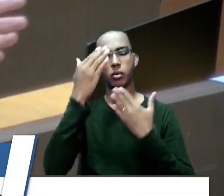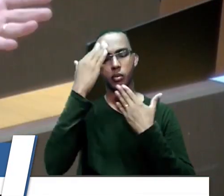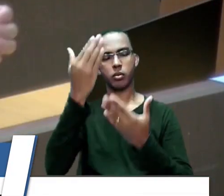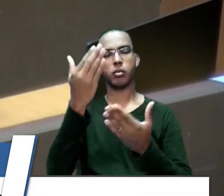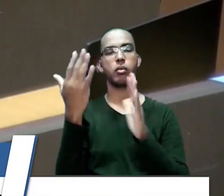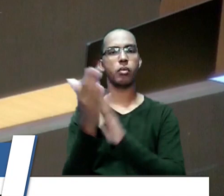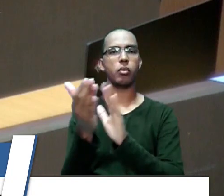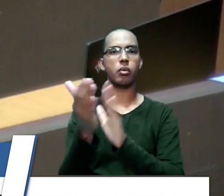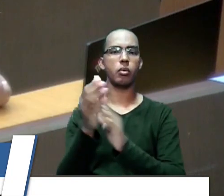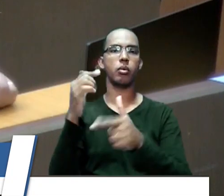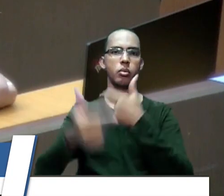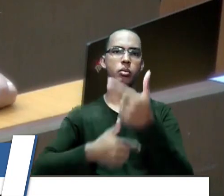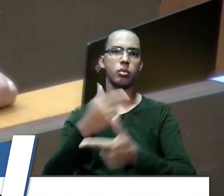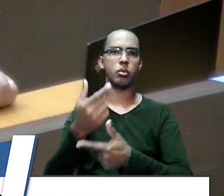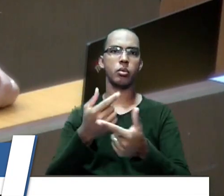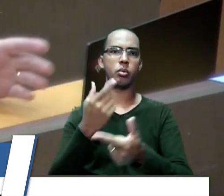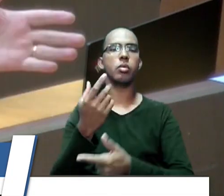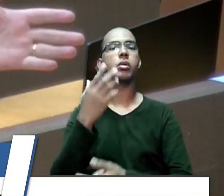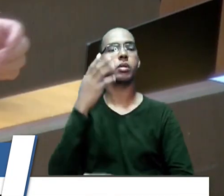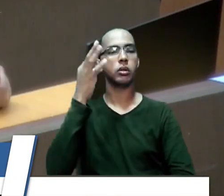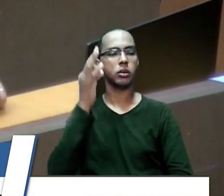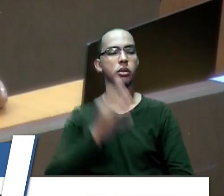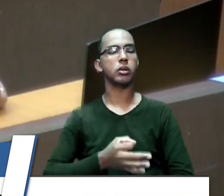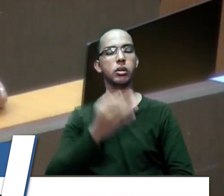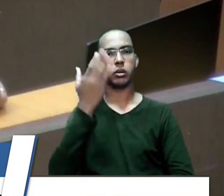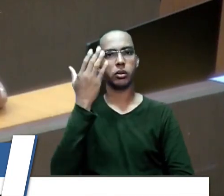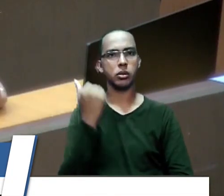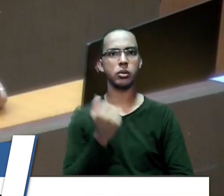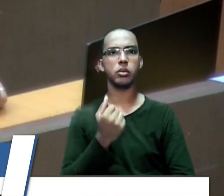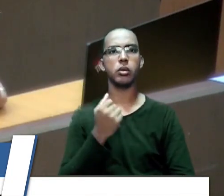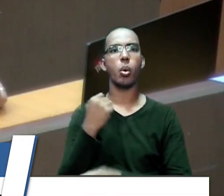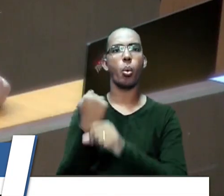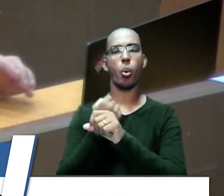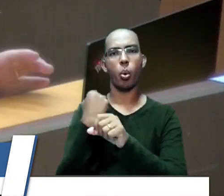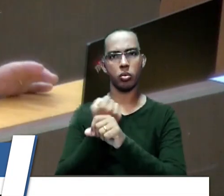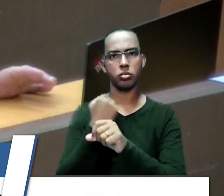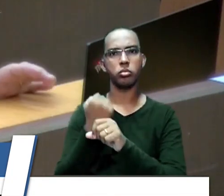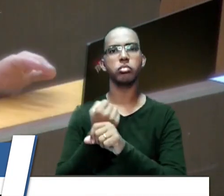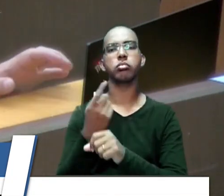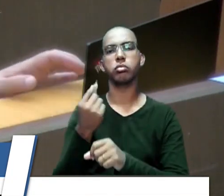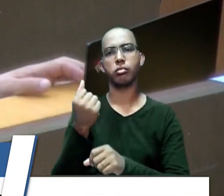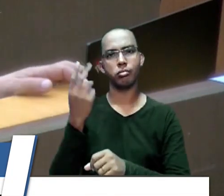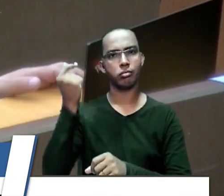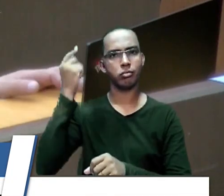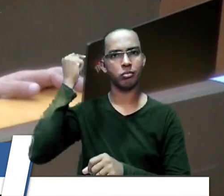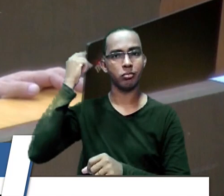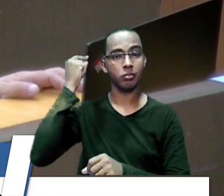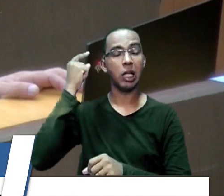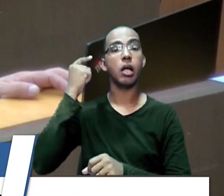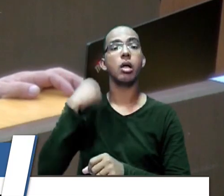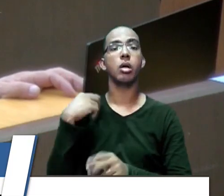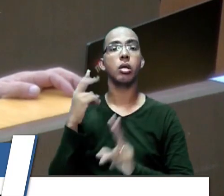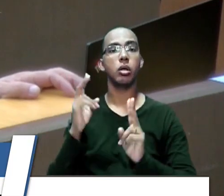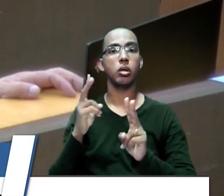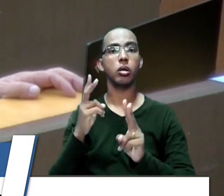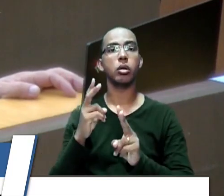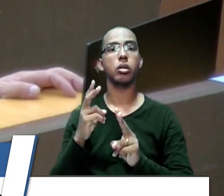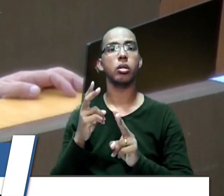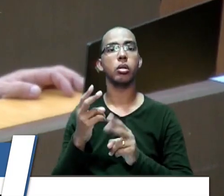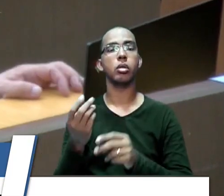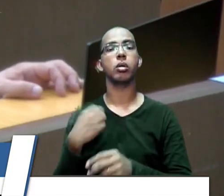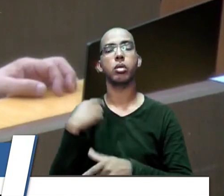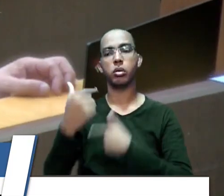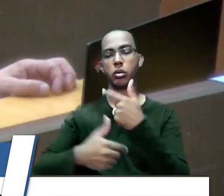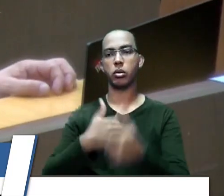pela eficácia, assim que a gente sabe que é uma obra que foi de muito tempo. Eu, quando estive na ouvidoria da prefeitura em 2014,